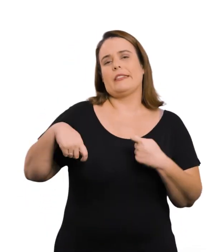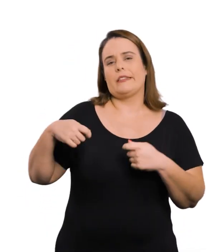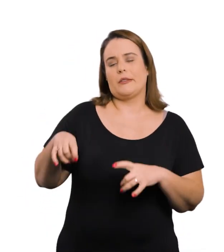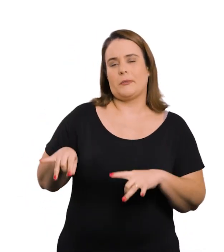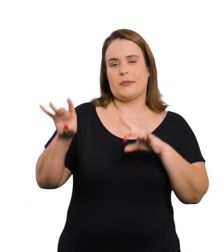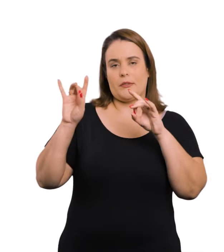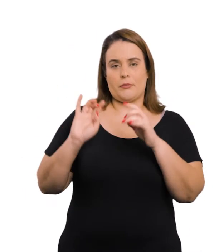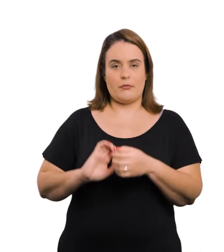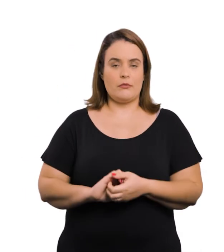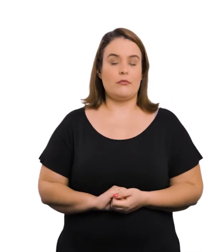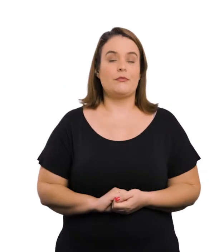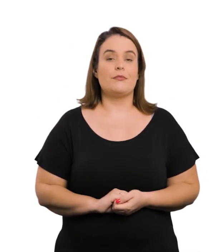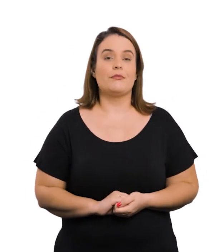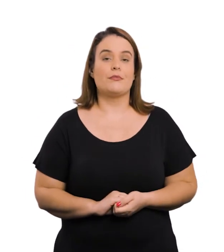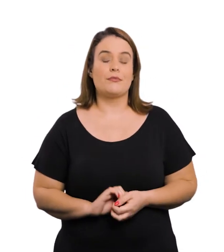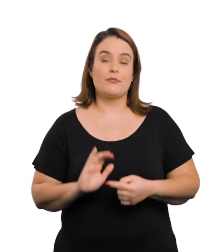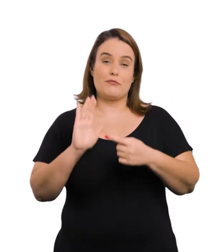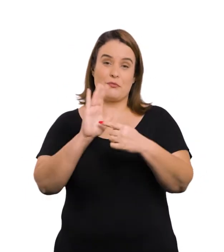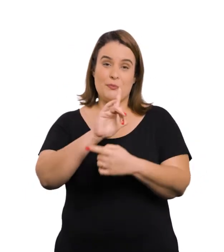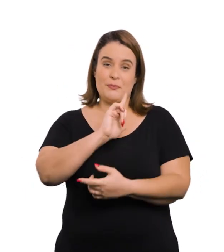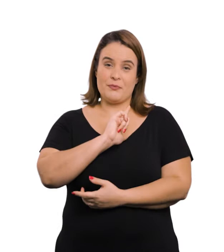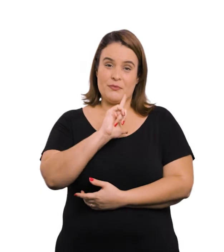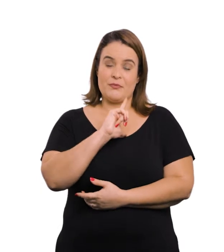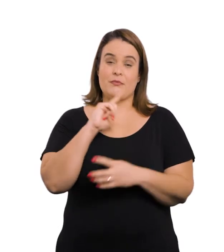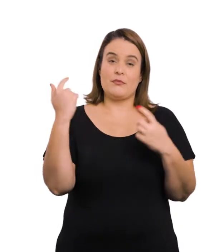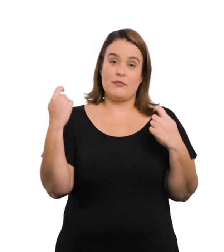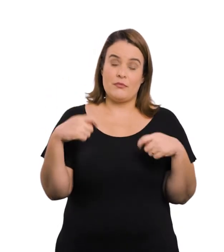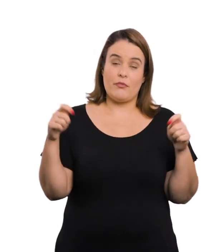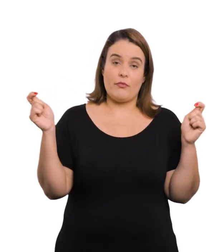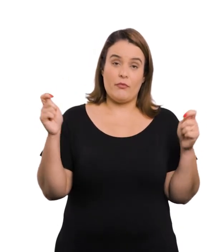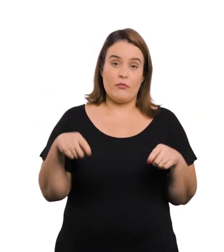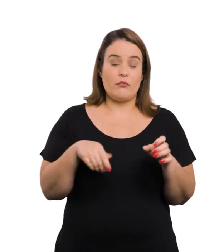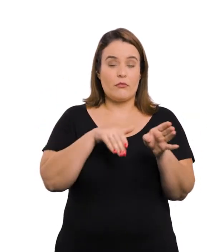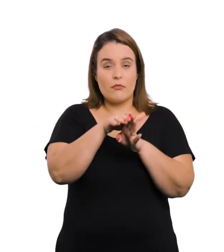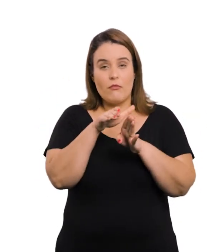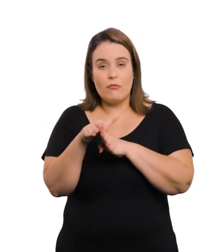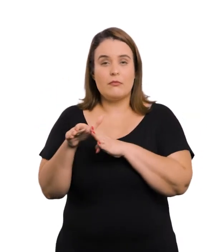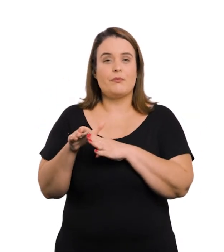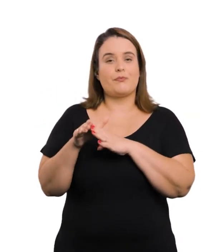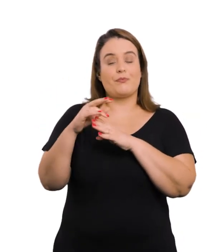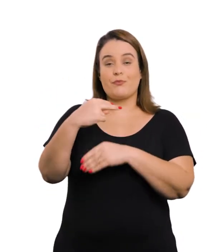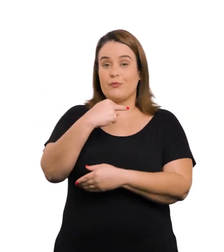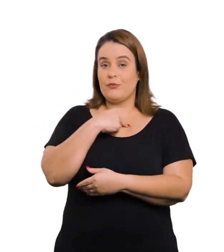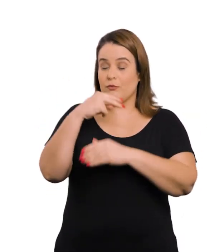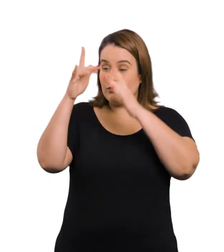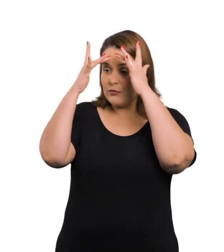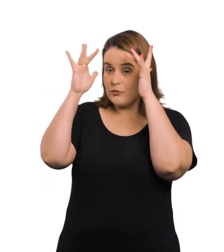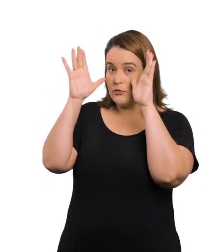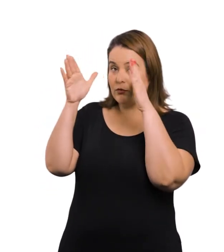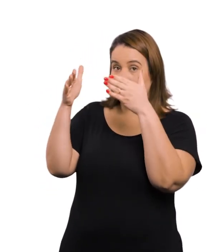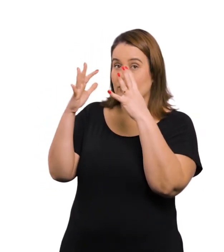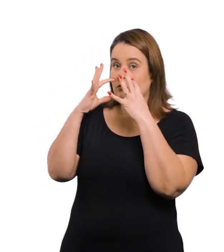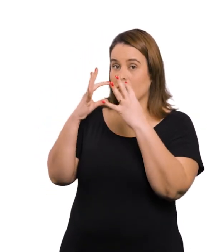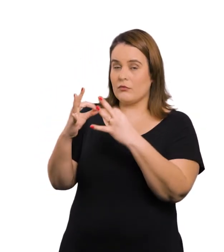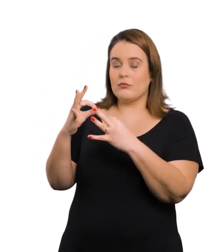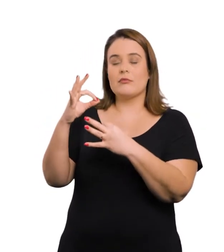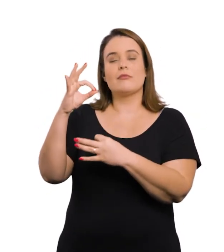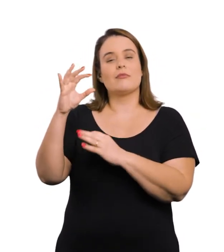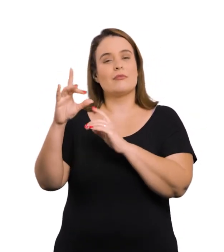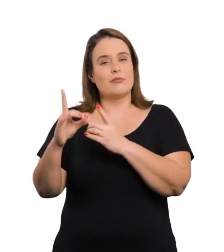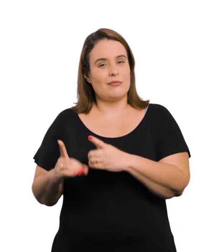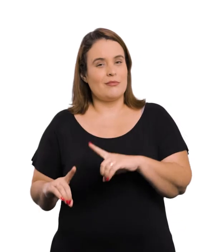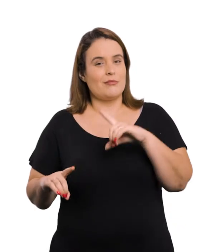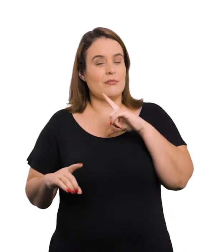especiais. Destaca-se que, apesar de existir a possibilidade de direcionar as vagas às pessoas com deficiência,